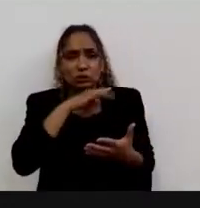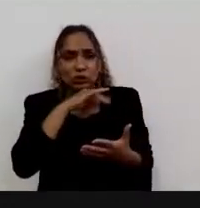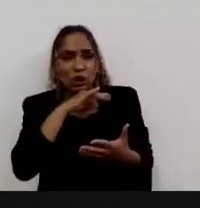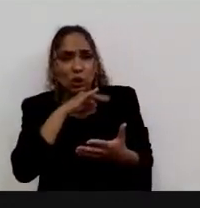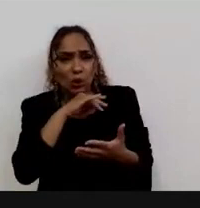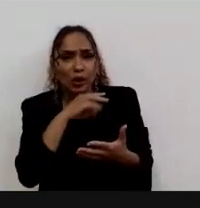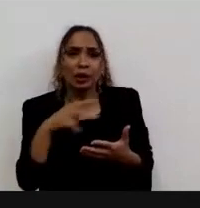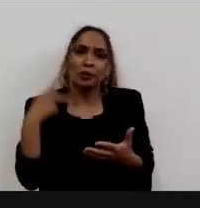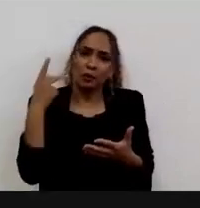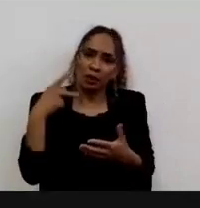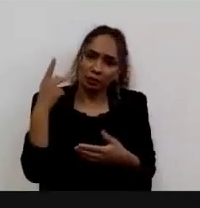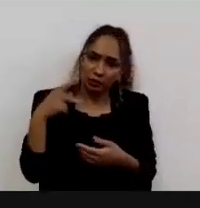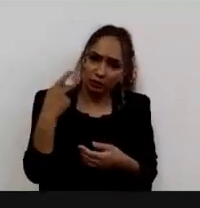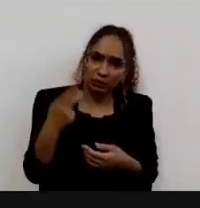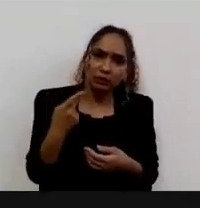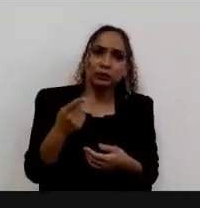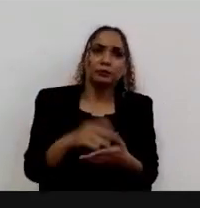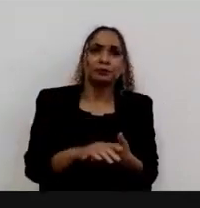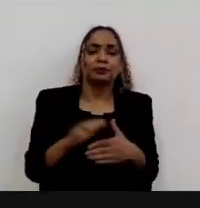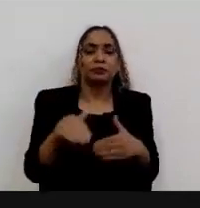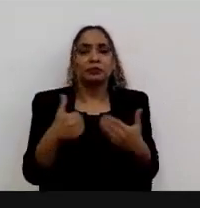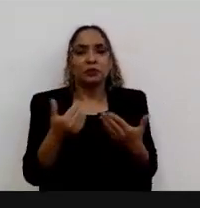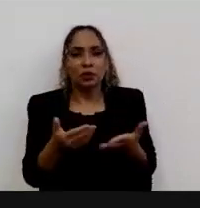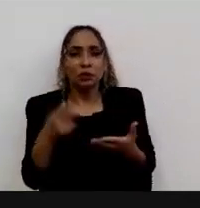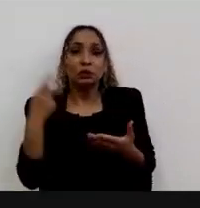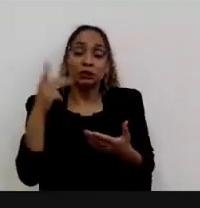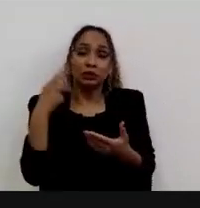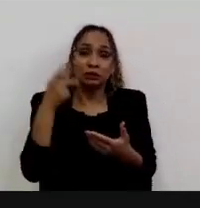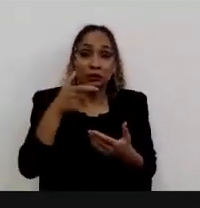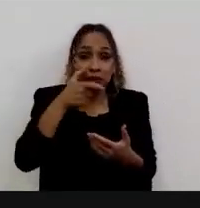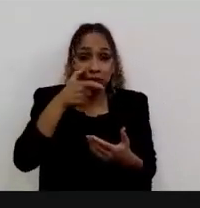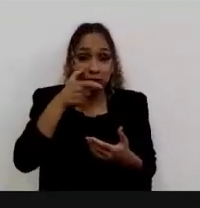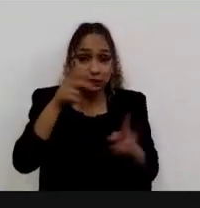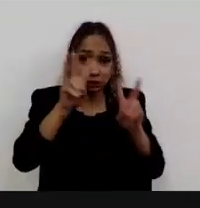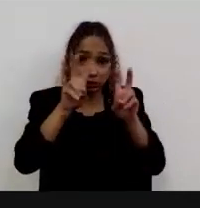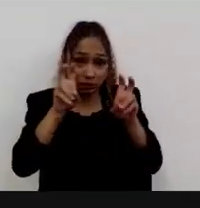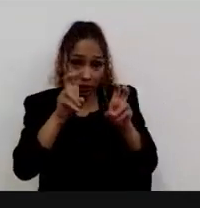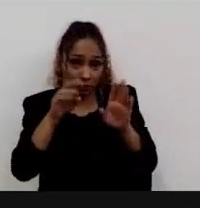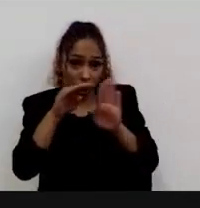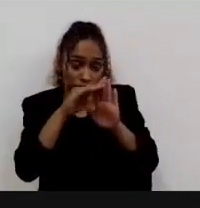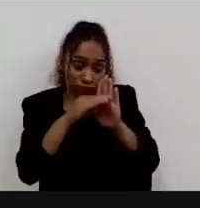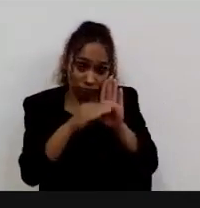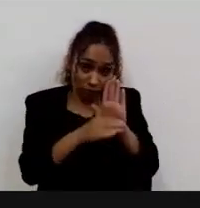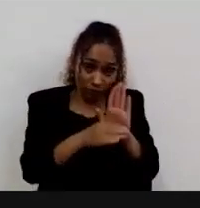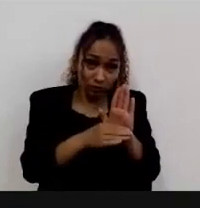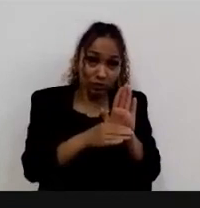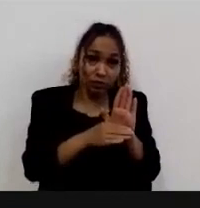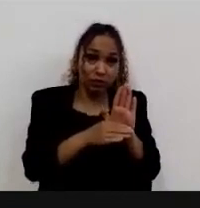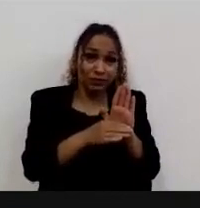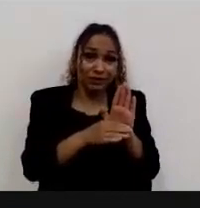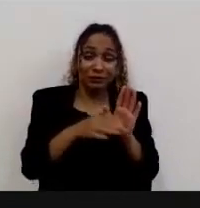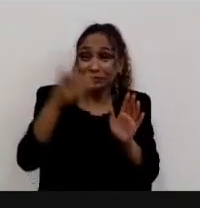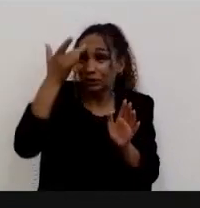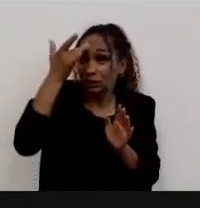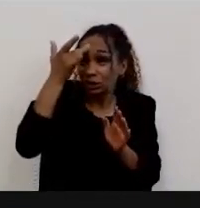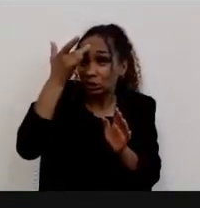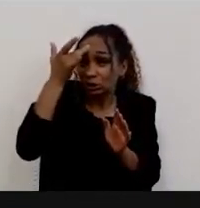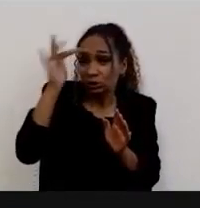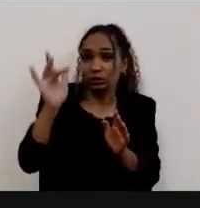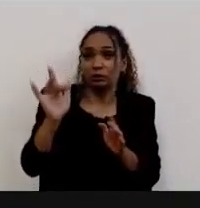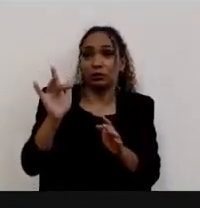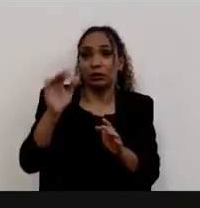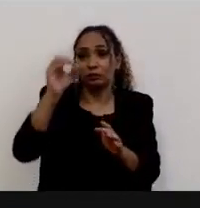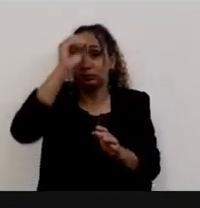para o parlamento como um todo, quando o parlamentar tem interesse em algum tema, em alguma pauta, e por desconhecimento, né,